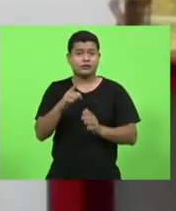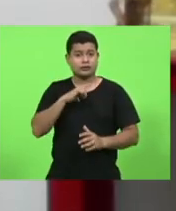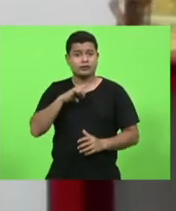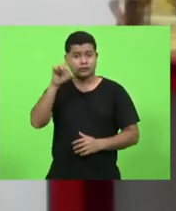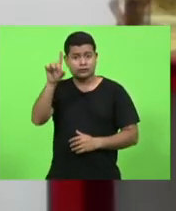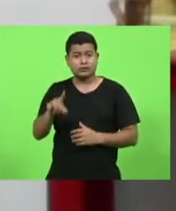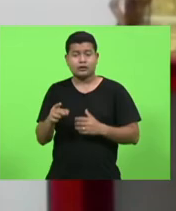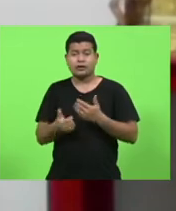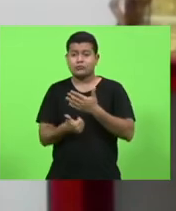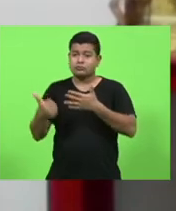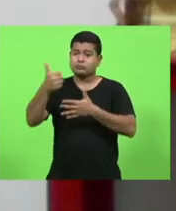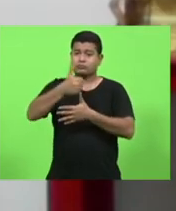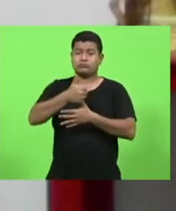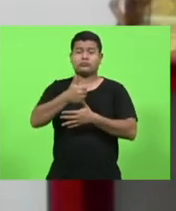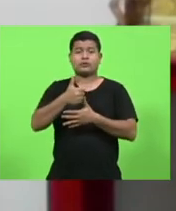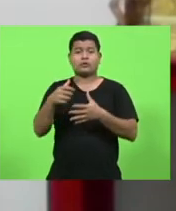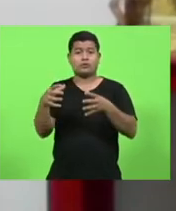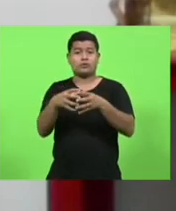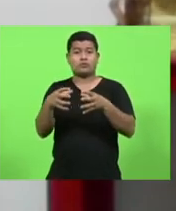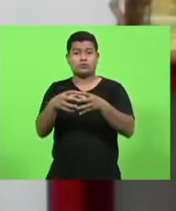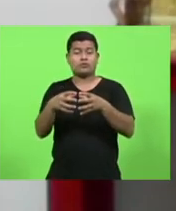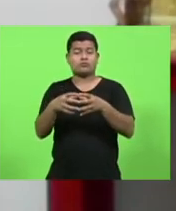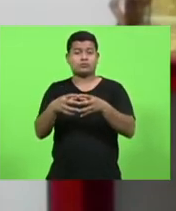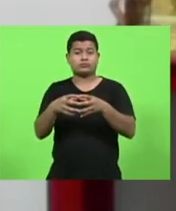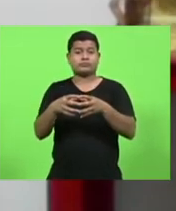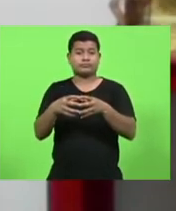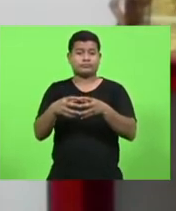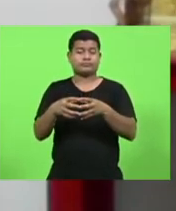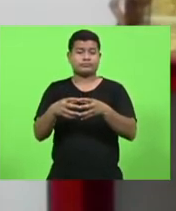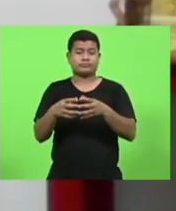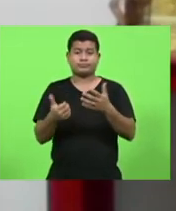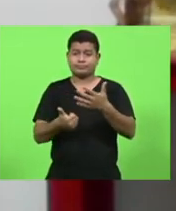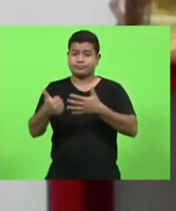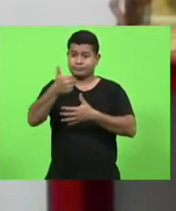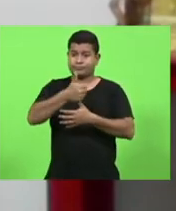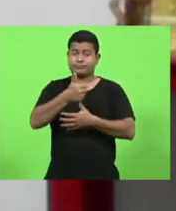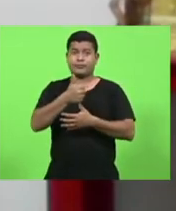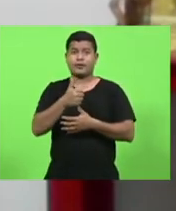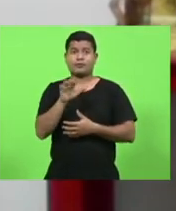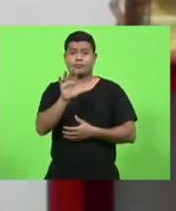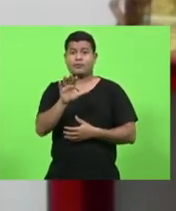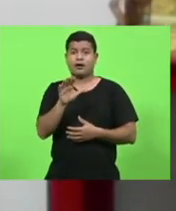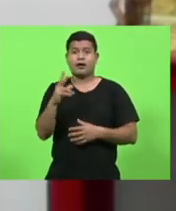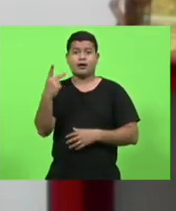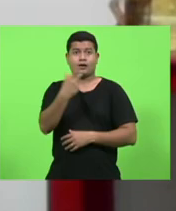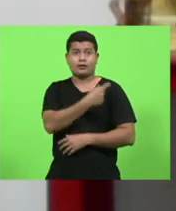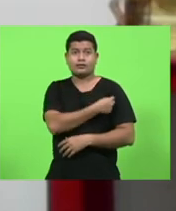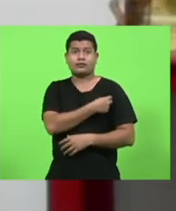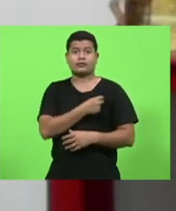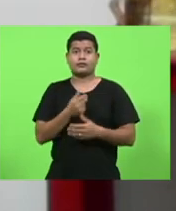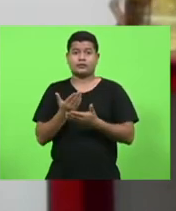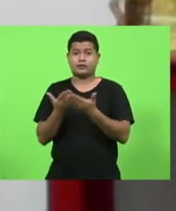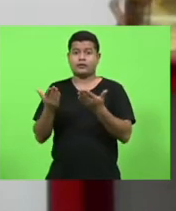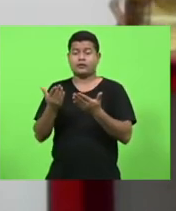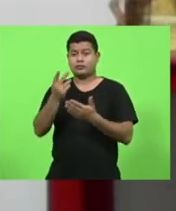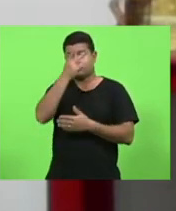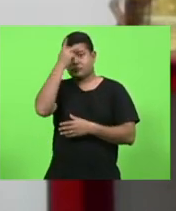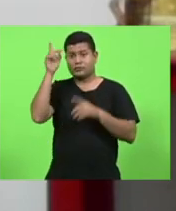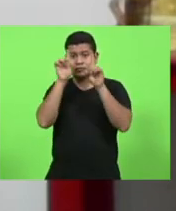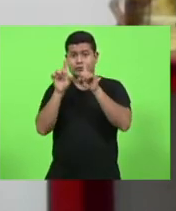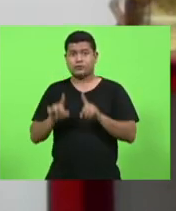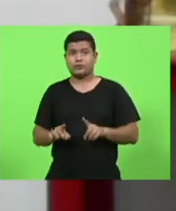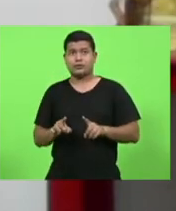com deficiência já estão no grupo prioritário, né? Mas que fosse vacinado com as pessoas com deficiência no primeiro